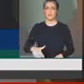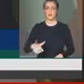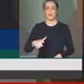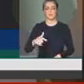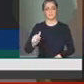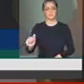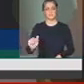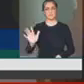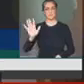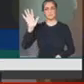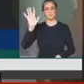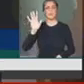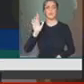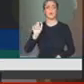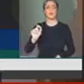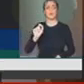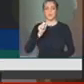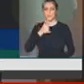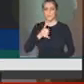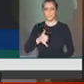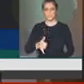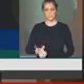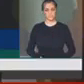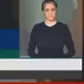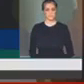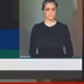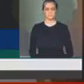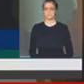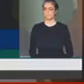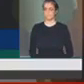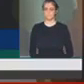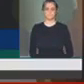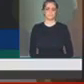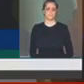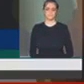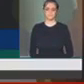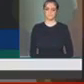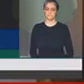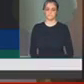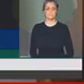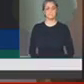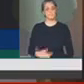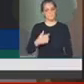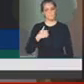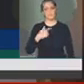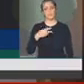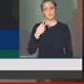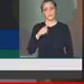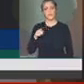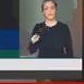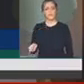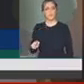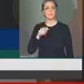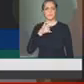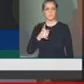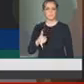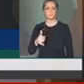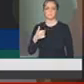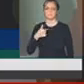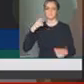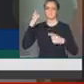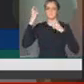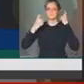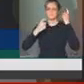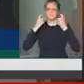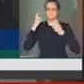energia. E eu quero falar especificamente sobre essa questão da energia, porque tem preocupado muito e tem preocupado